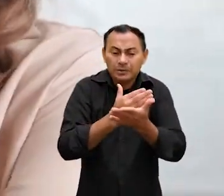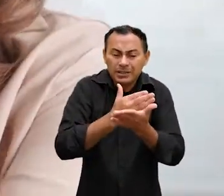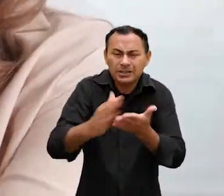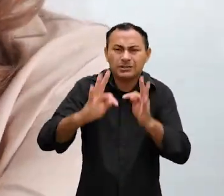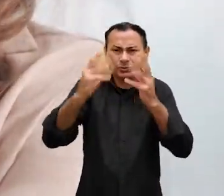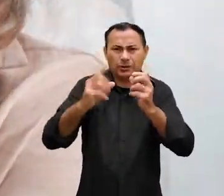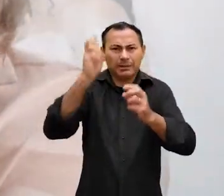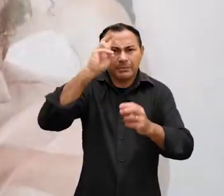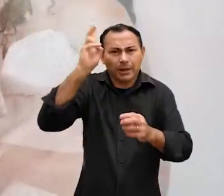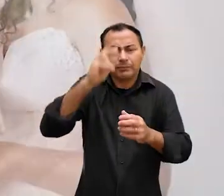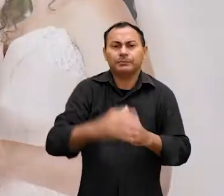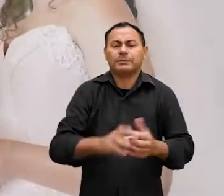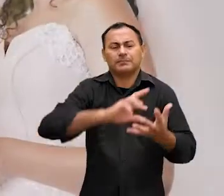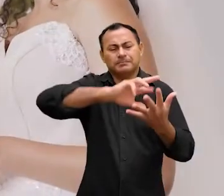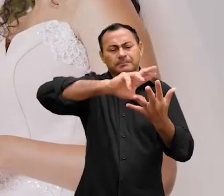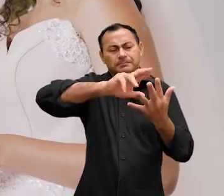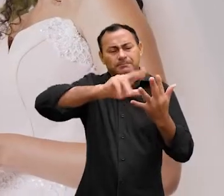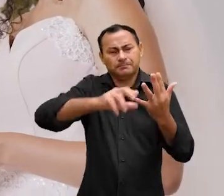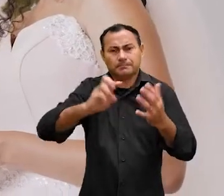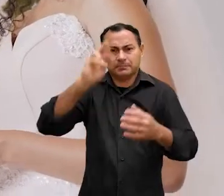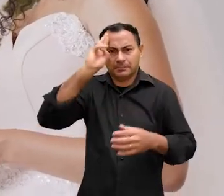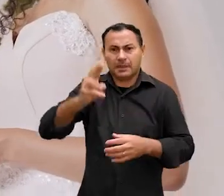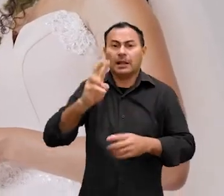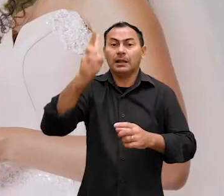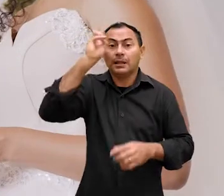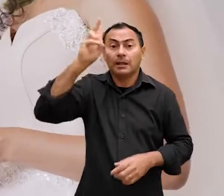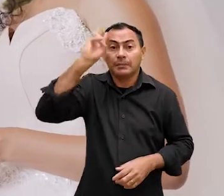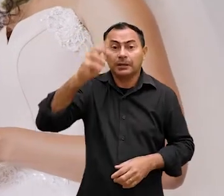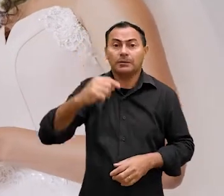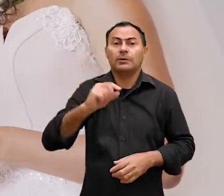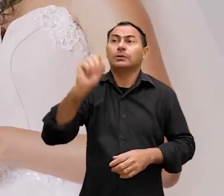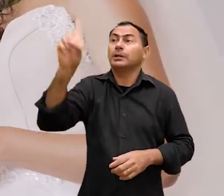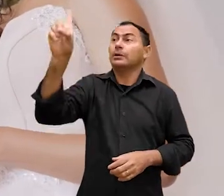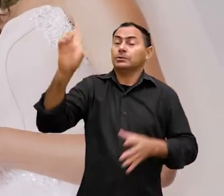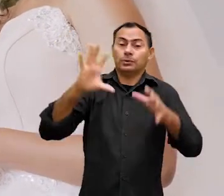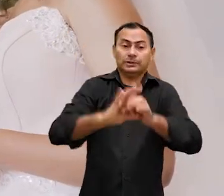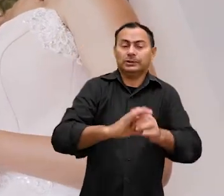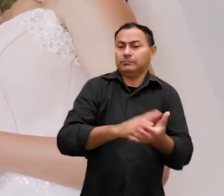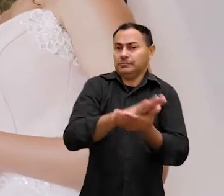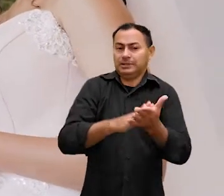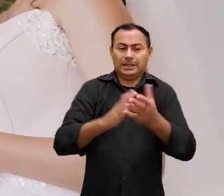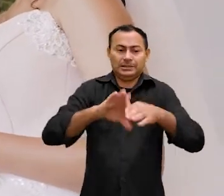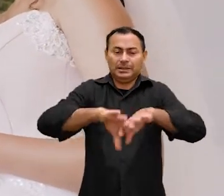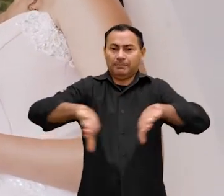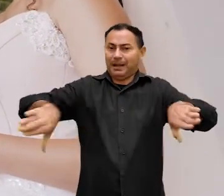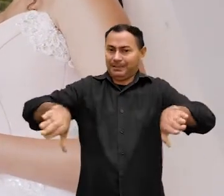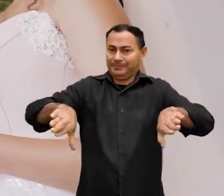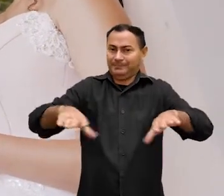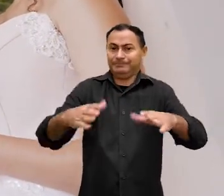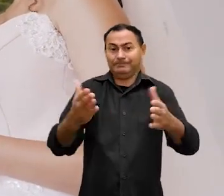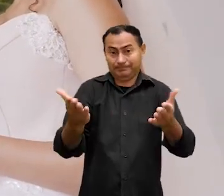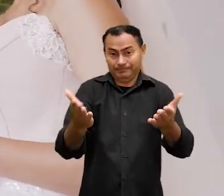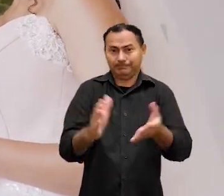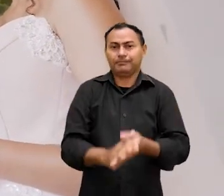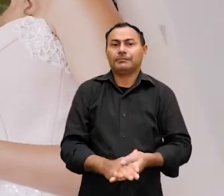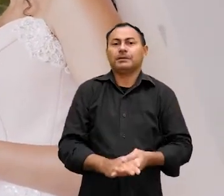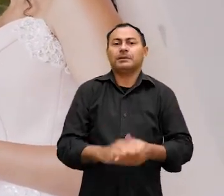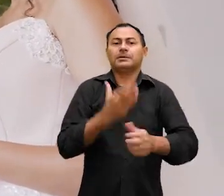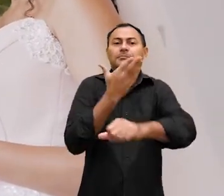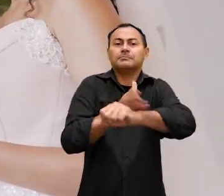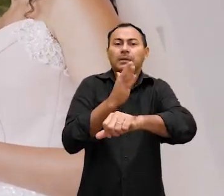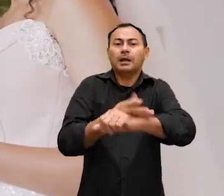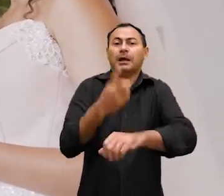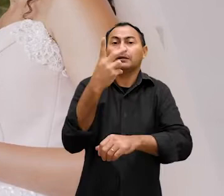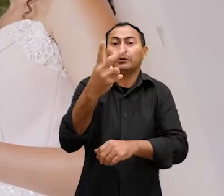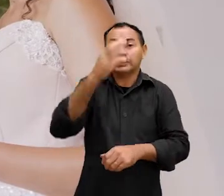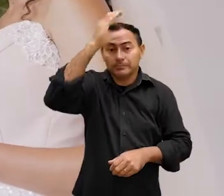tudo. Por várias razões estaremos relembrando que o que Deus uniu, ninguém separe. E isso se aplica a